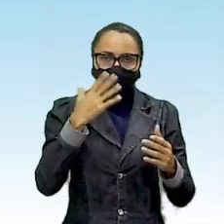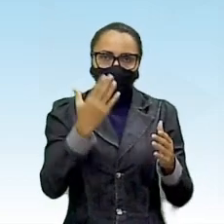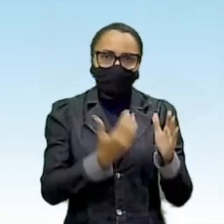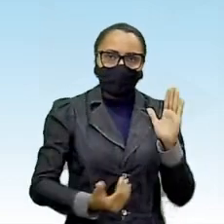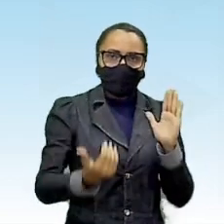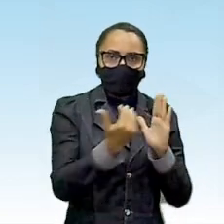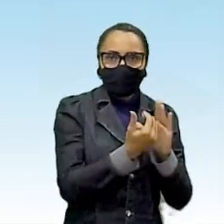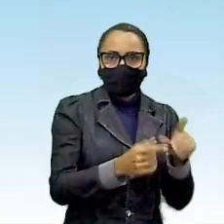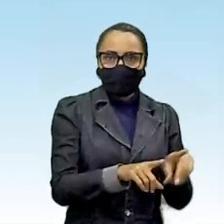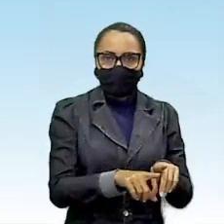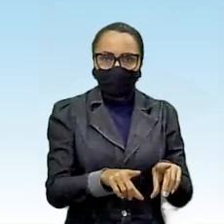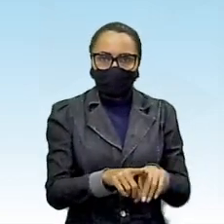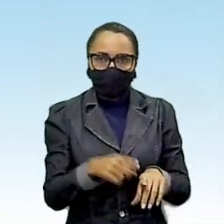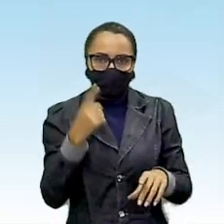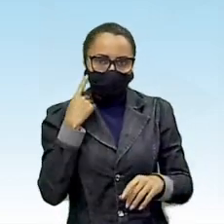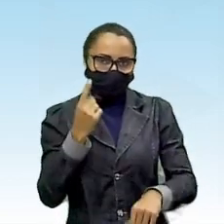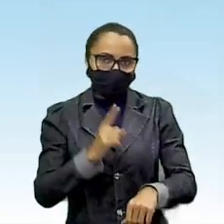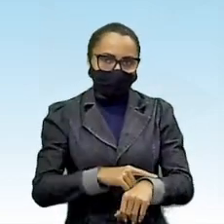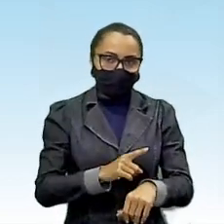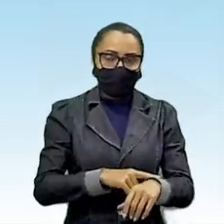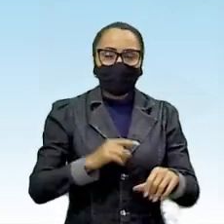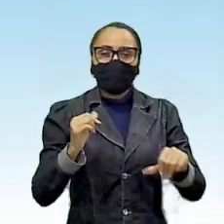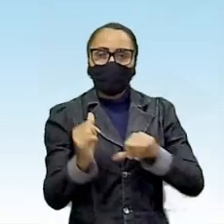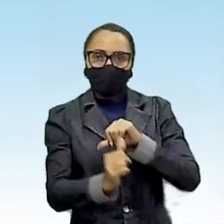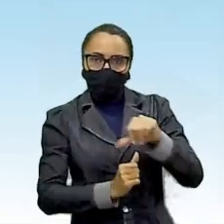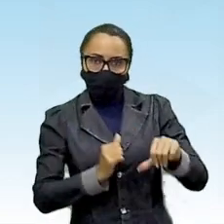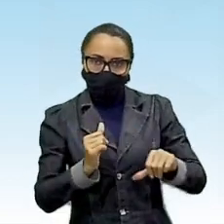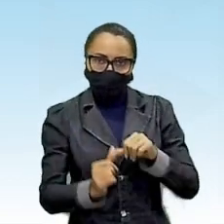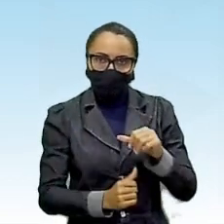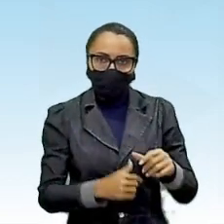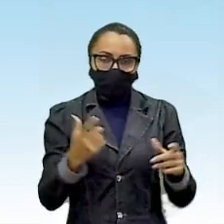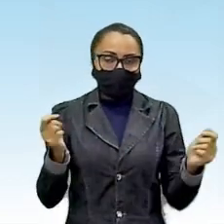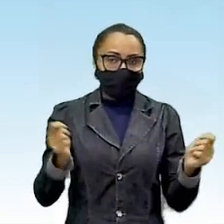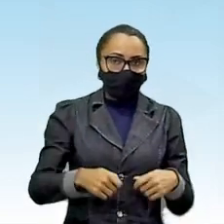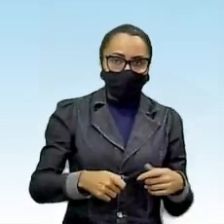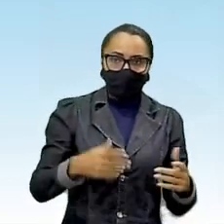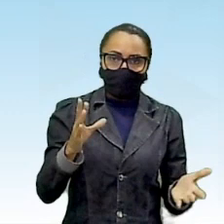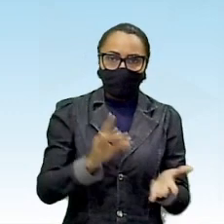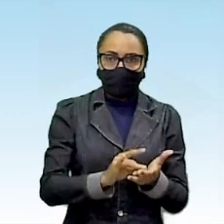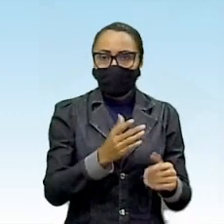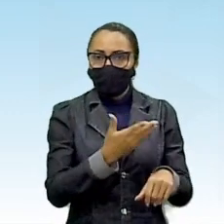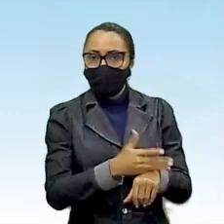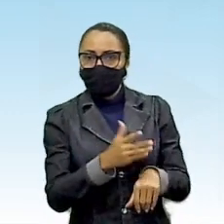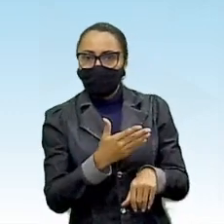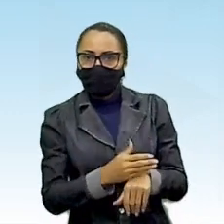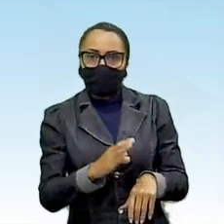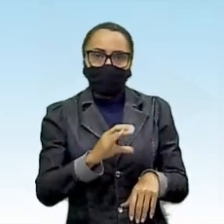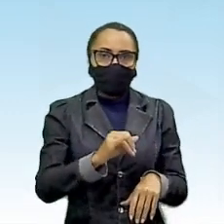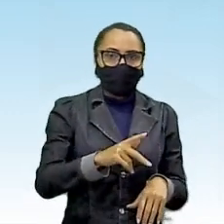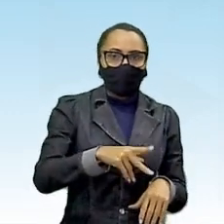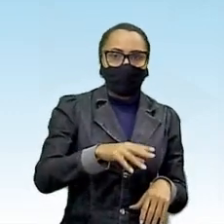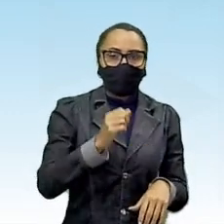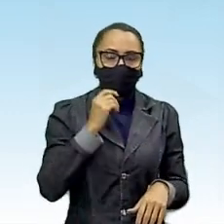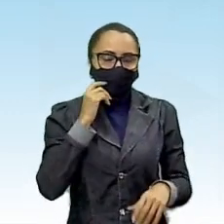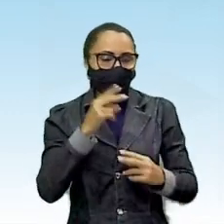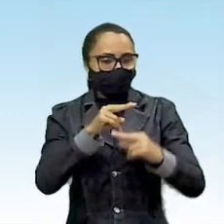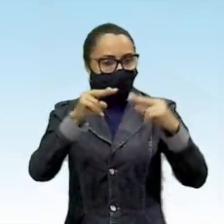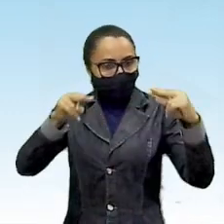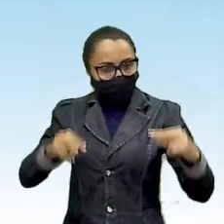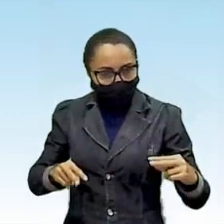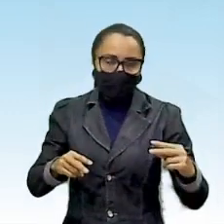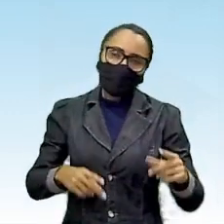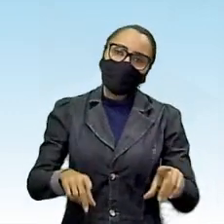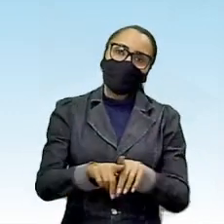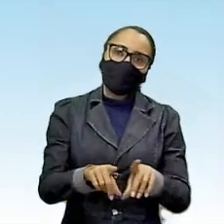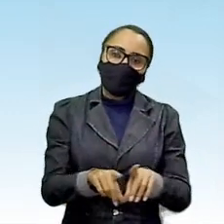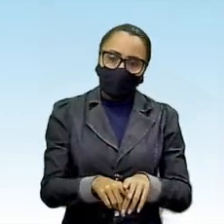grau de risco, né, a carga horária modificou, também é possível realizar o treinamento de CIPA de forma EAD. Mais uma vez, a